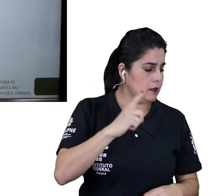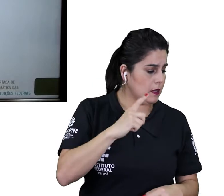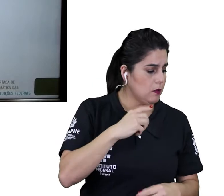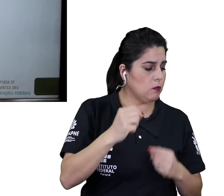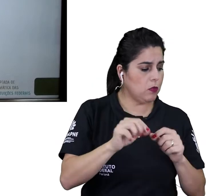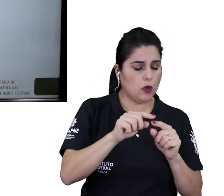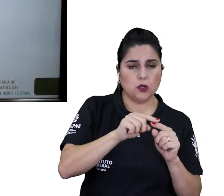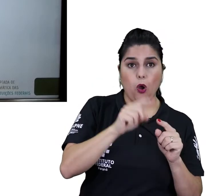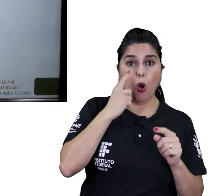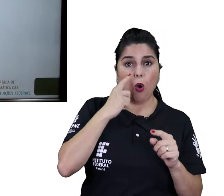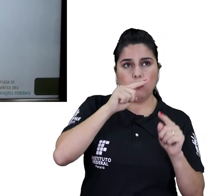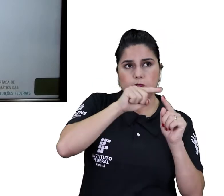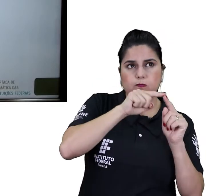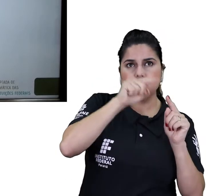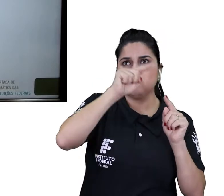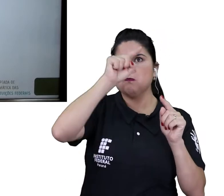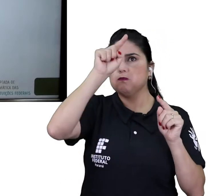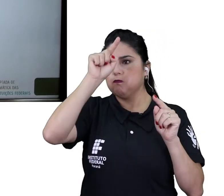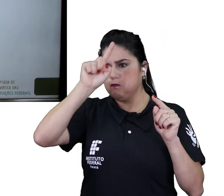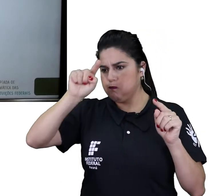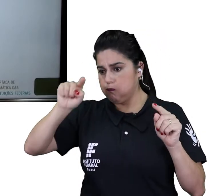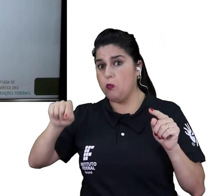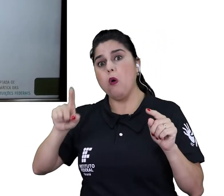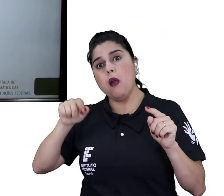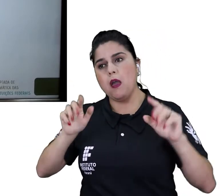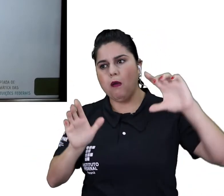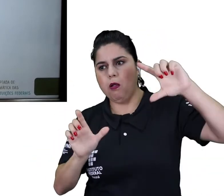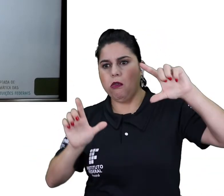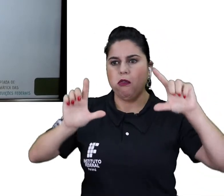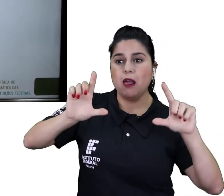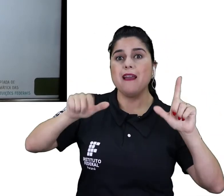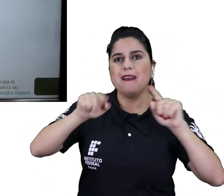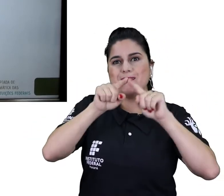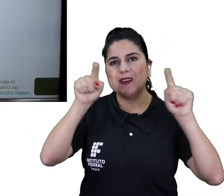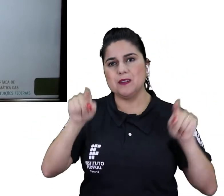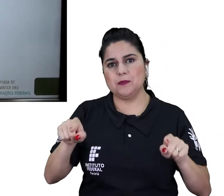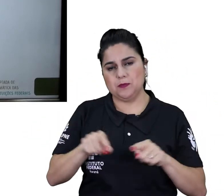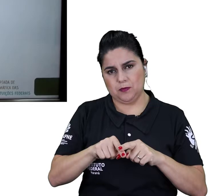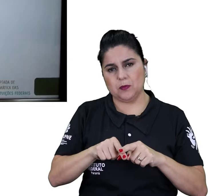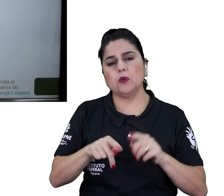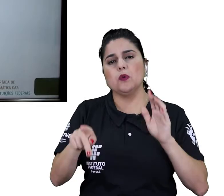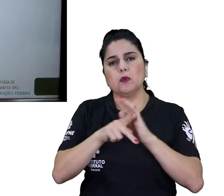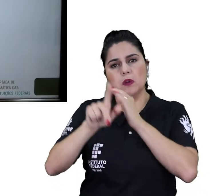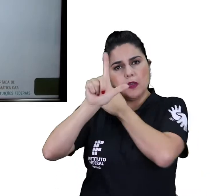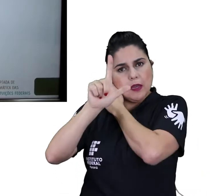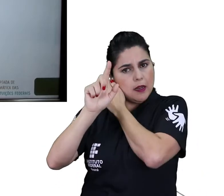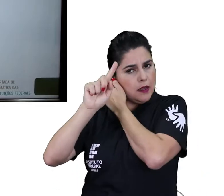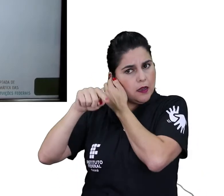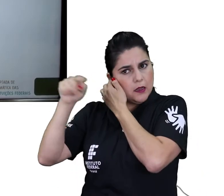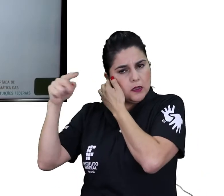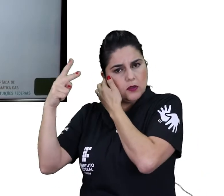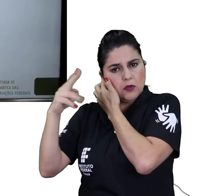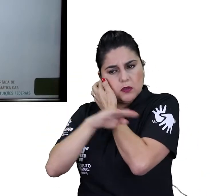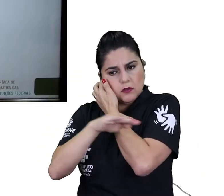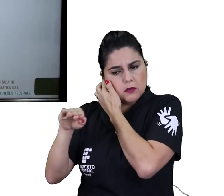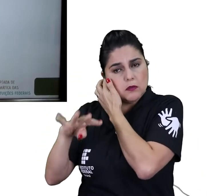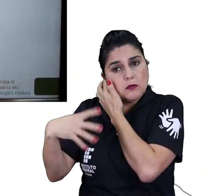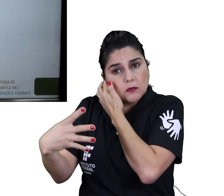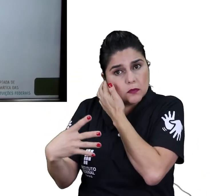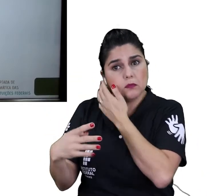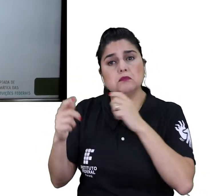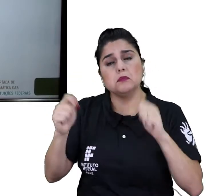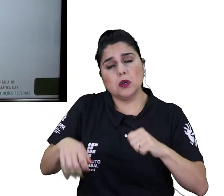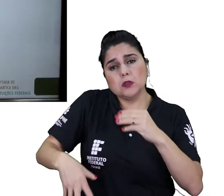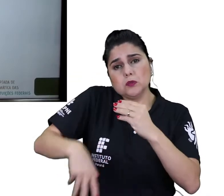aqui e identificar que trata-se de um quadrado, de lado L raiz de 2 sobre 4, basta aplicar a